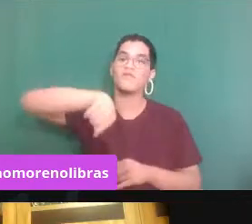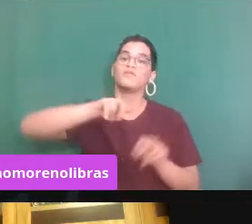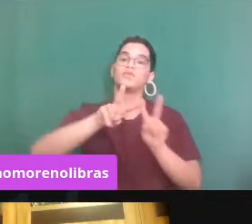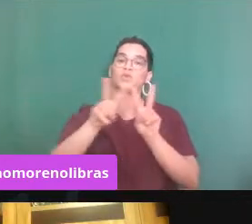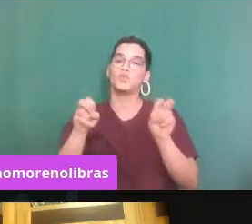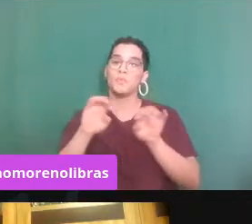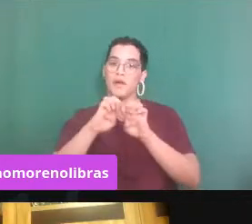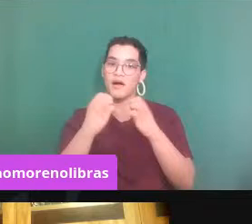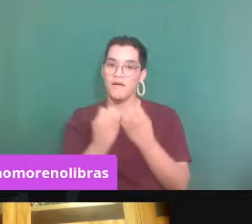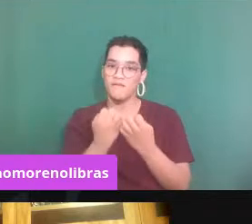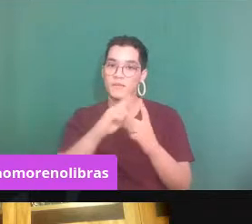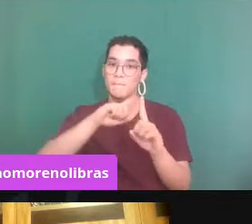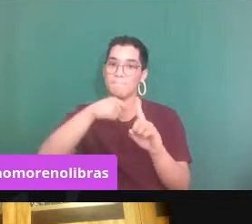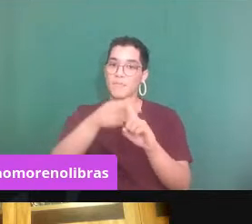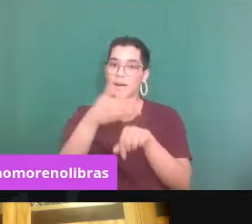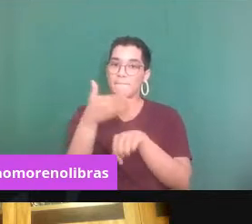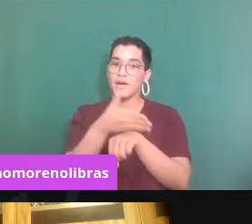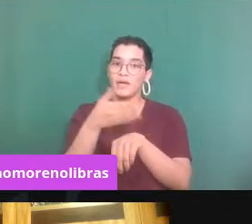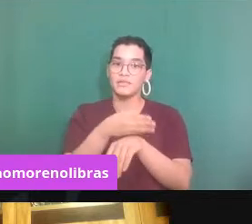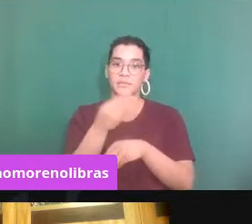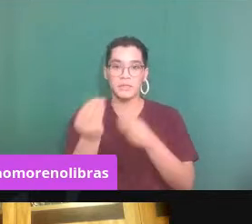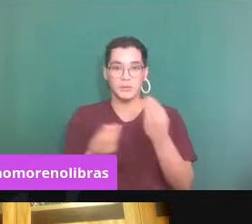participantes.